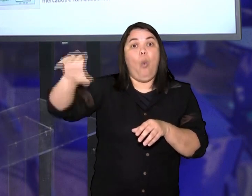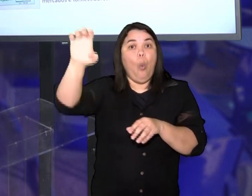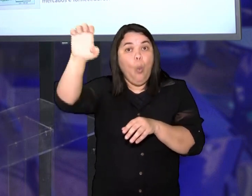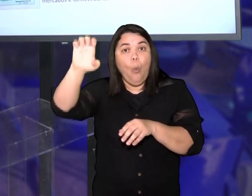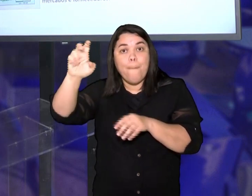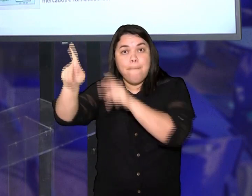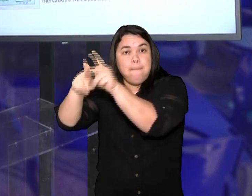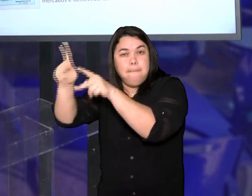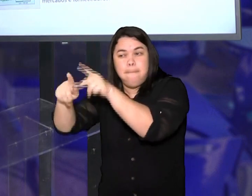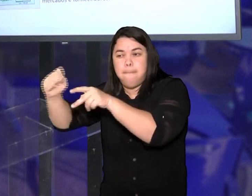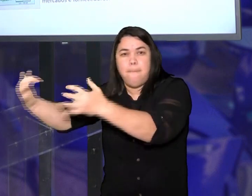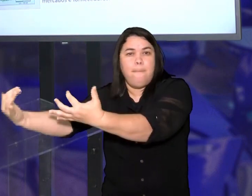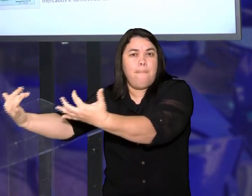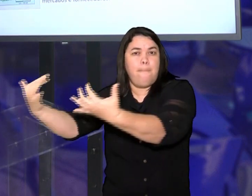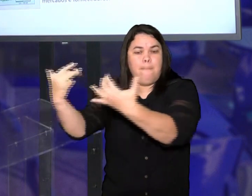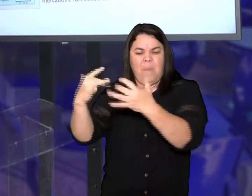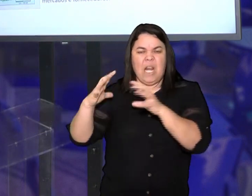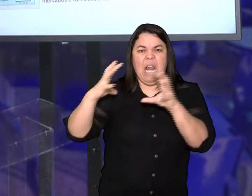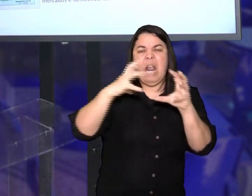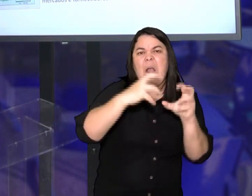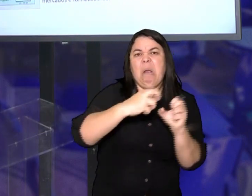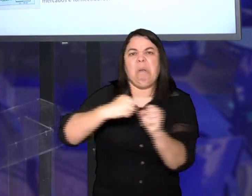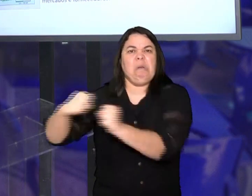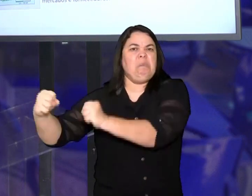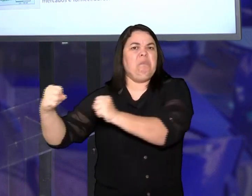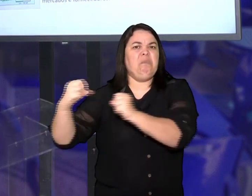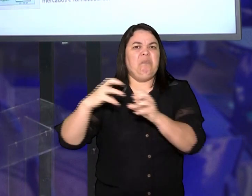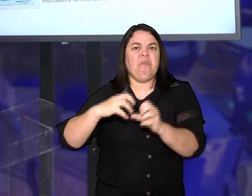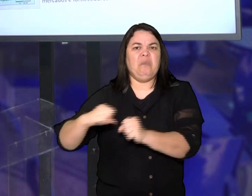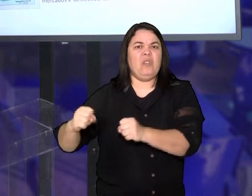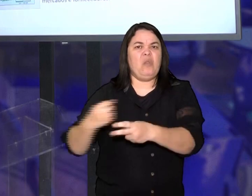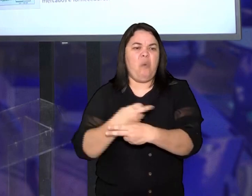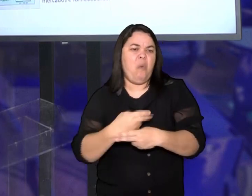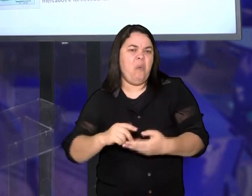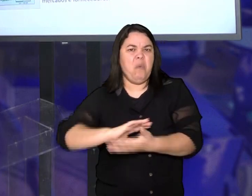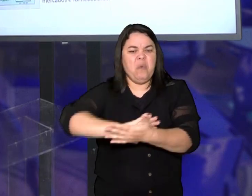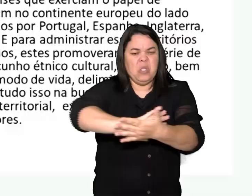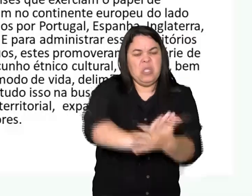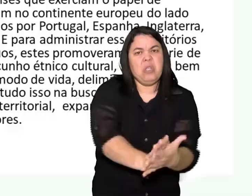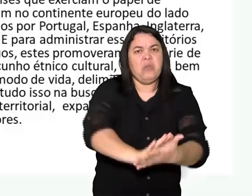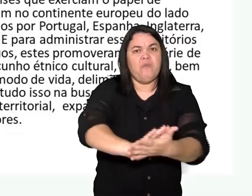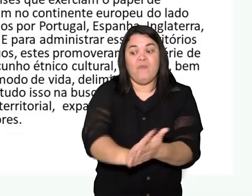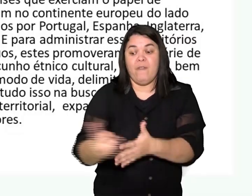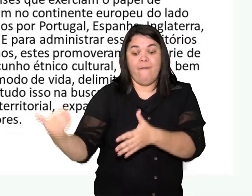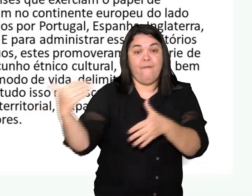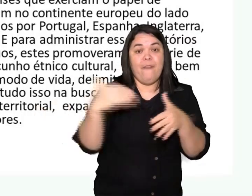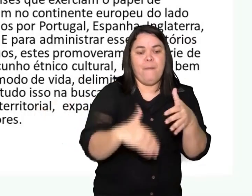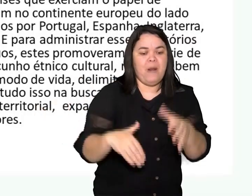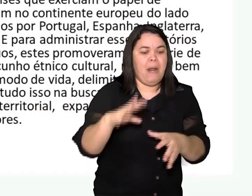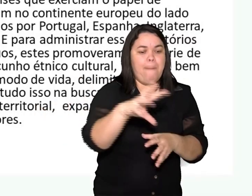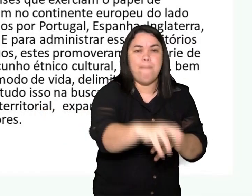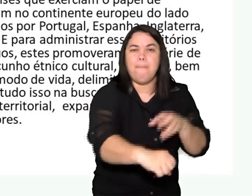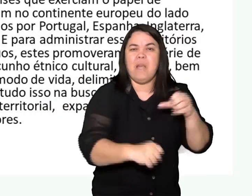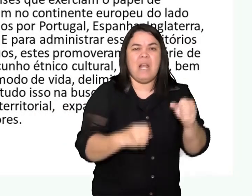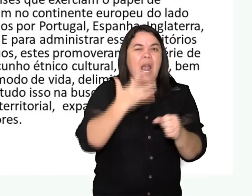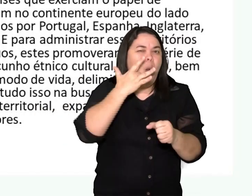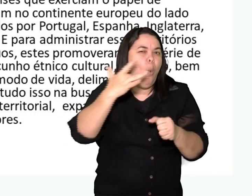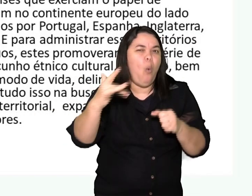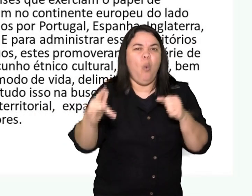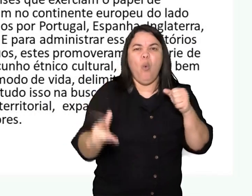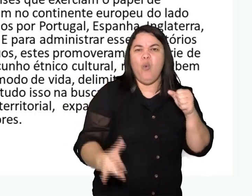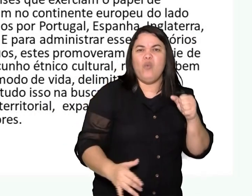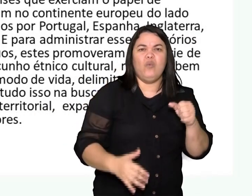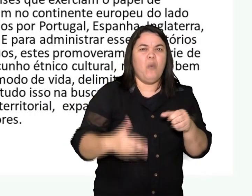do continente europeu, né? Por exemplo, quando os europeus chegam na África, né, para